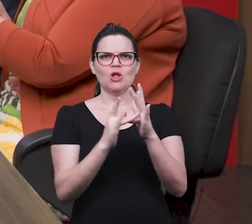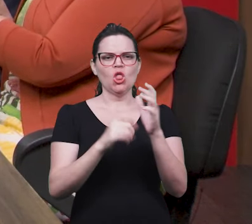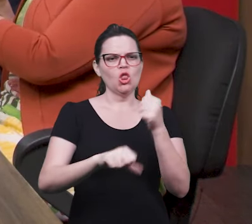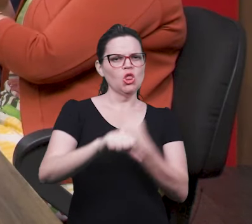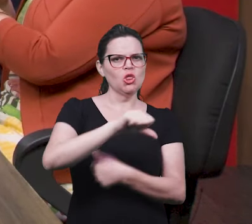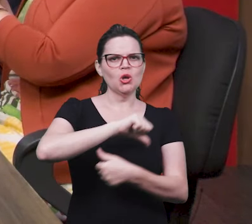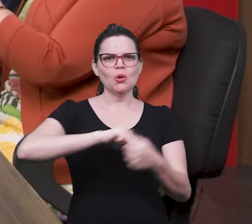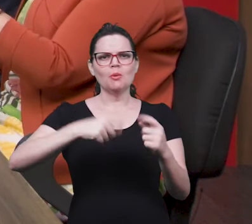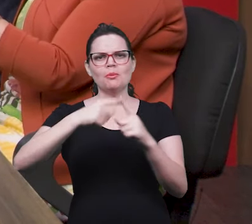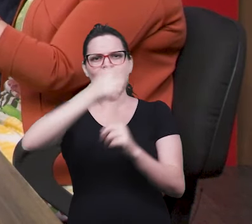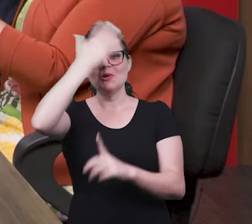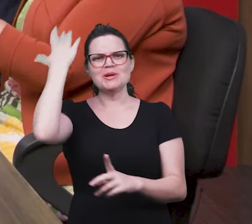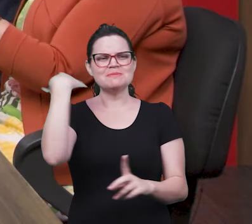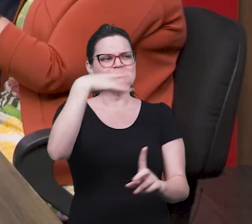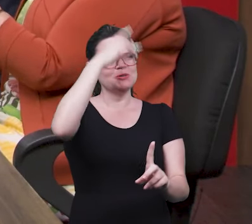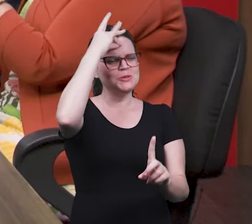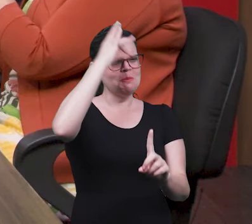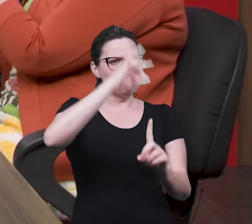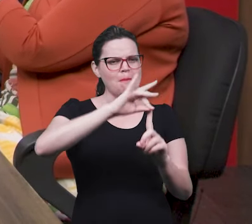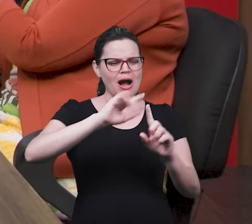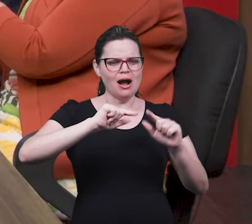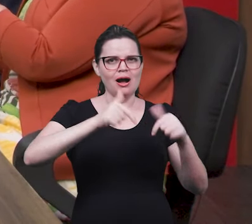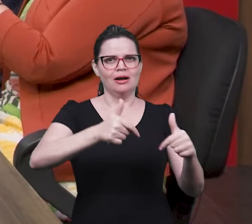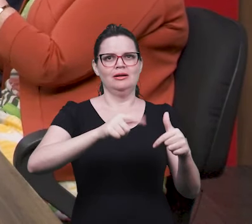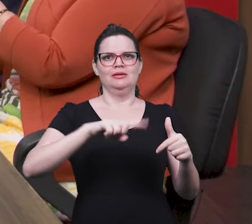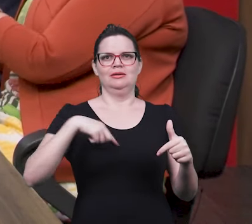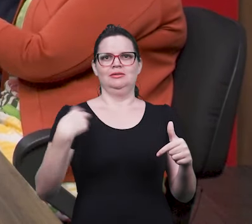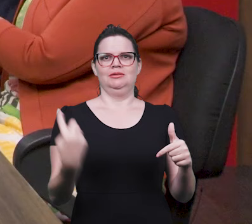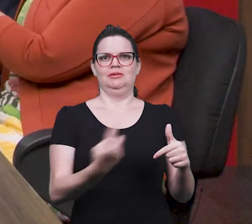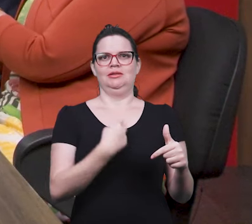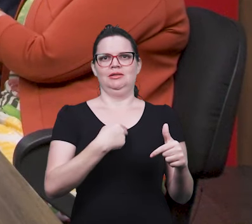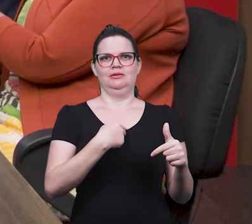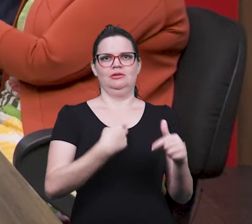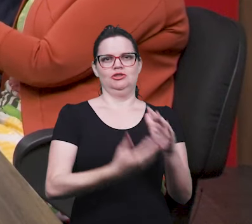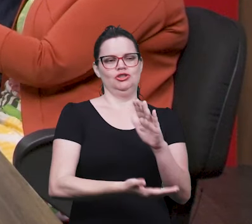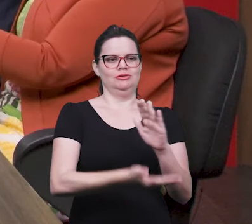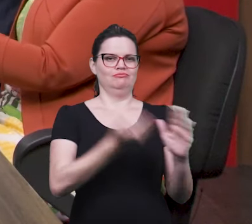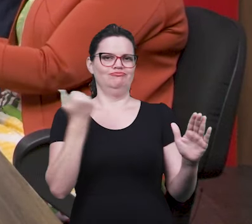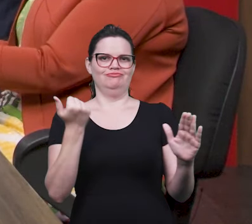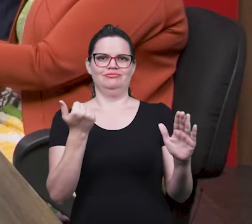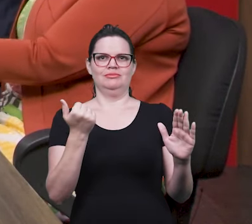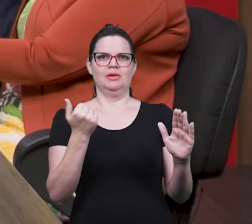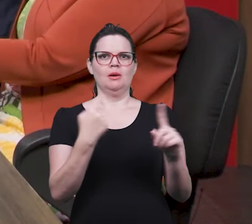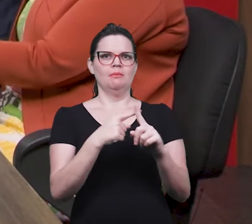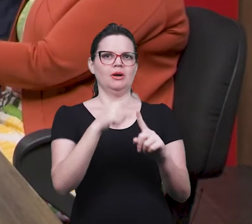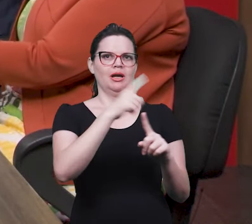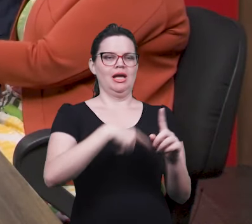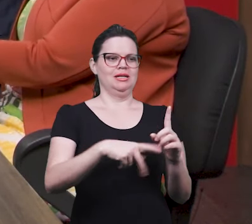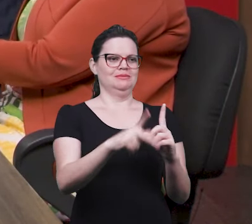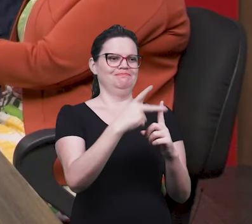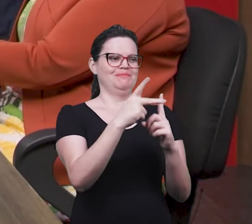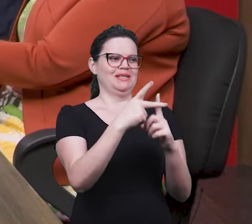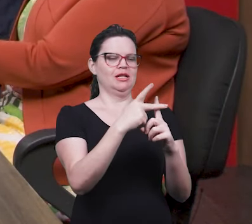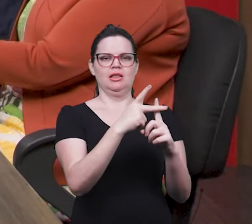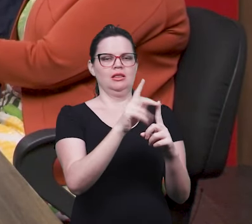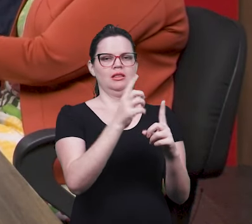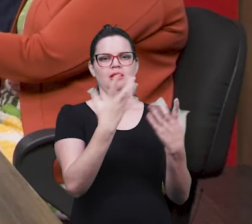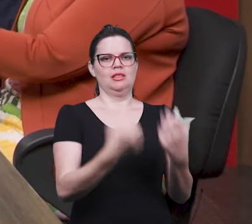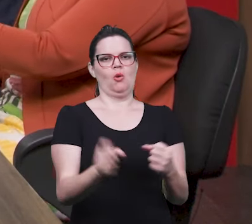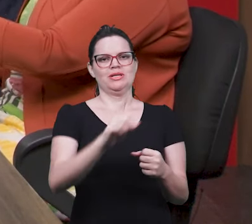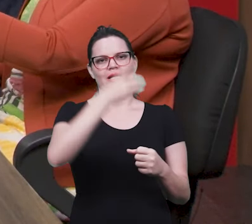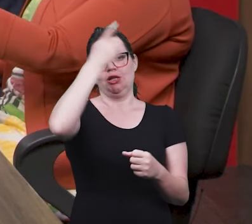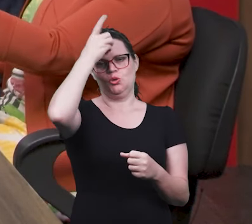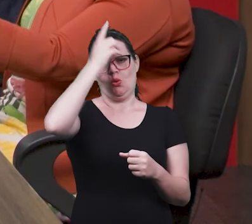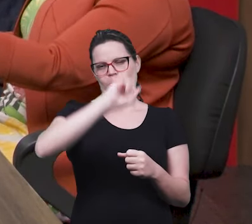o Espírito Santo operou e a gente acabou sendo retirados, porque nós não aceitávamos os dons espirituais, né?